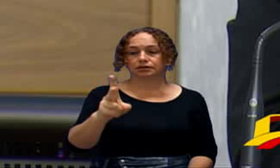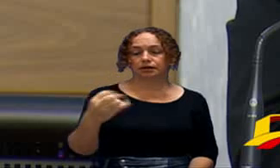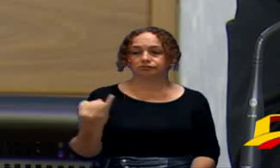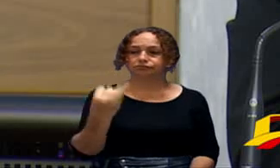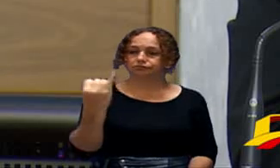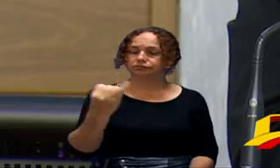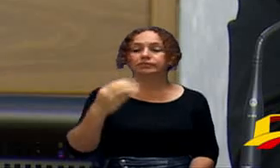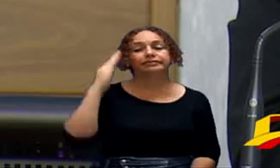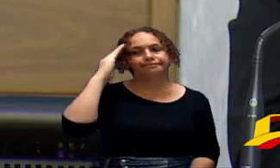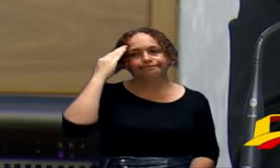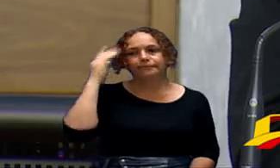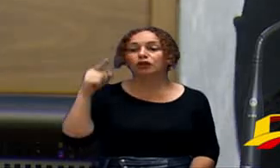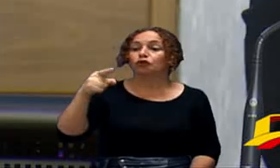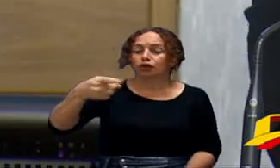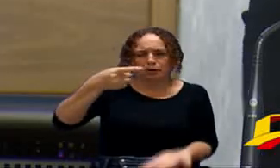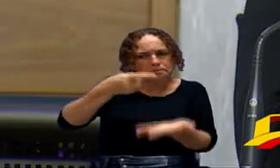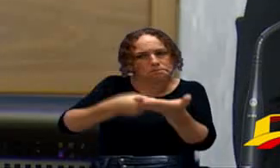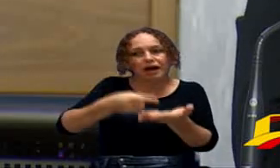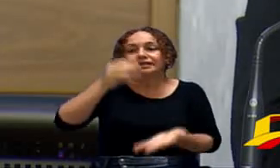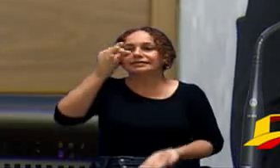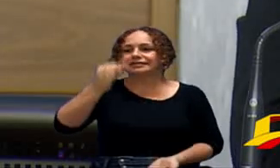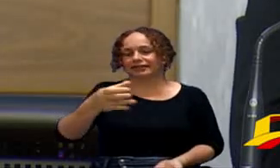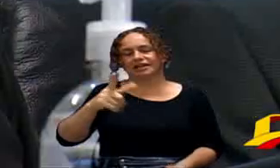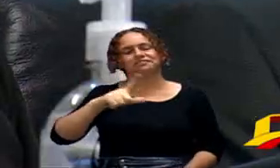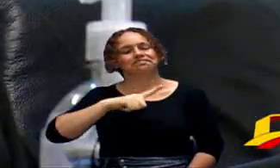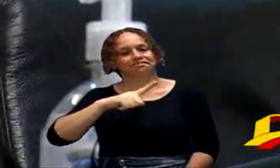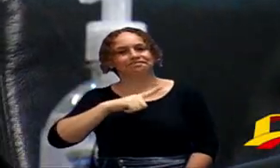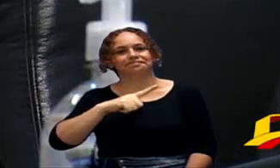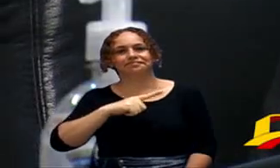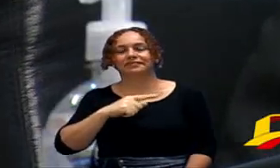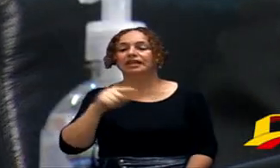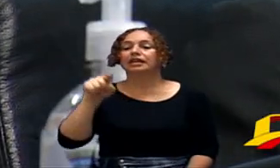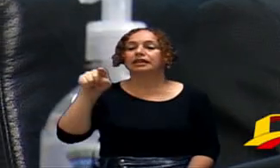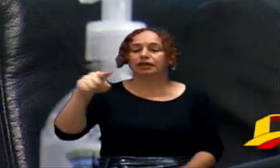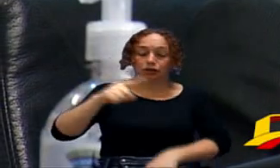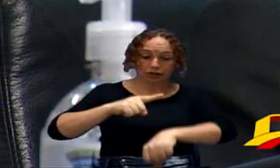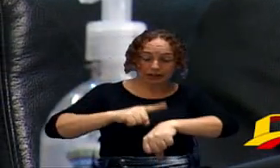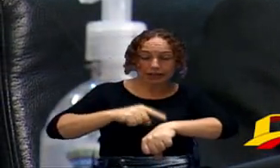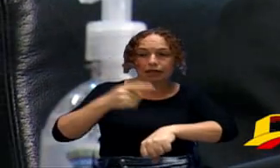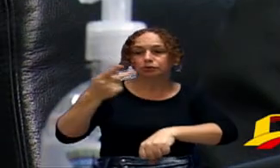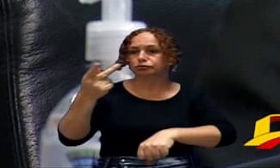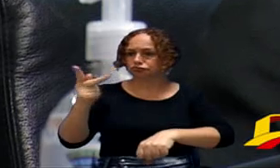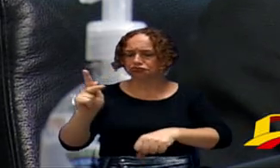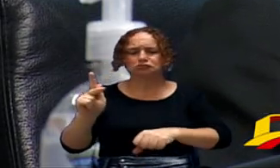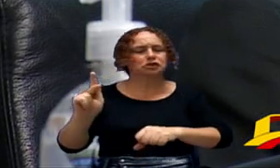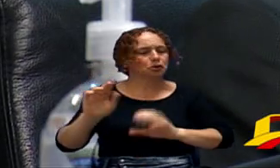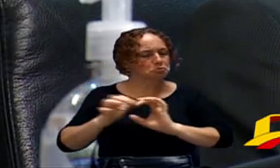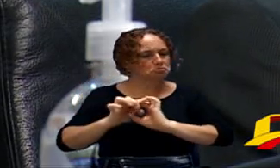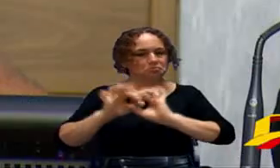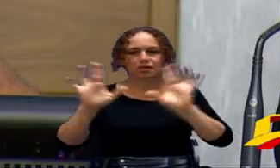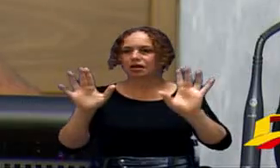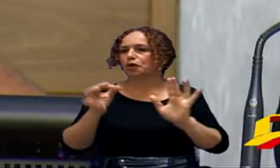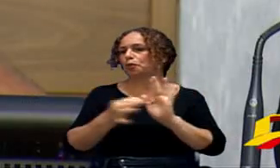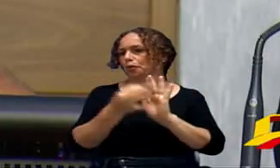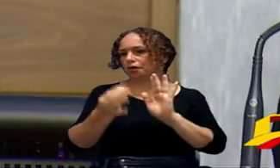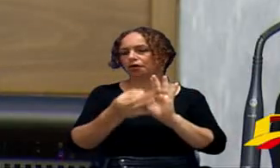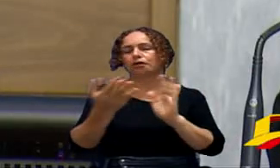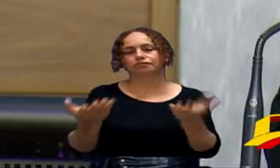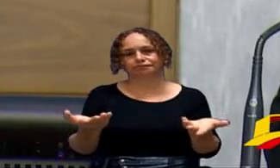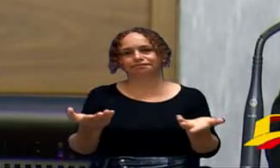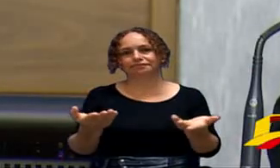seu compromisso, você vai ter o direito à fala, no seu horário você está dispensado, tá bom, meu amigo? Obrigado. E com muito